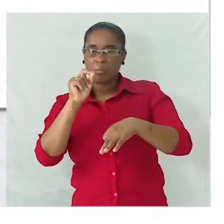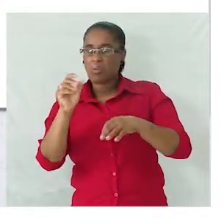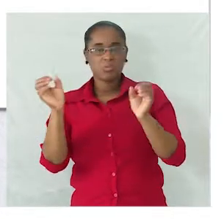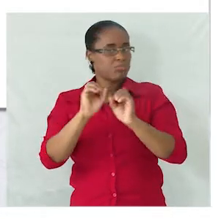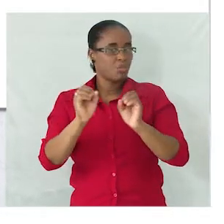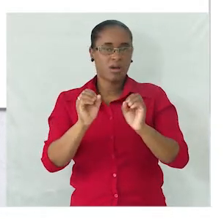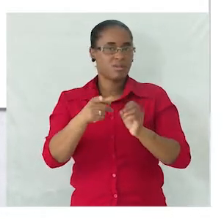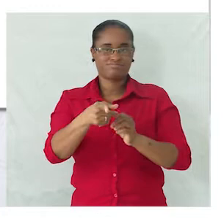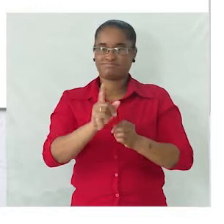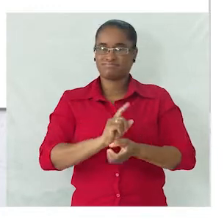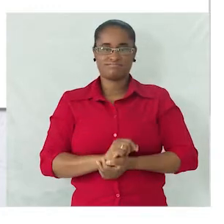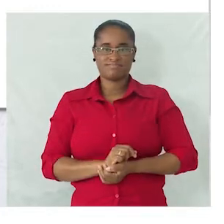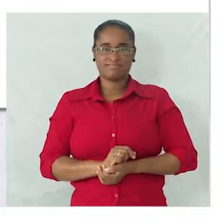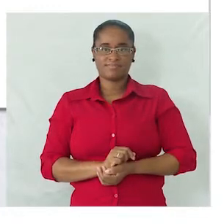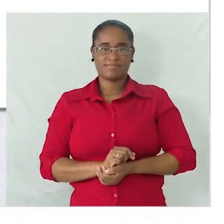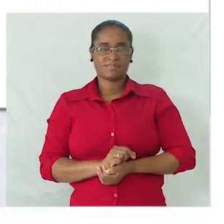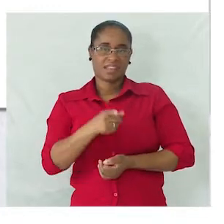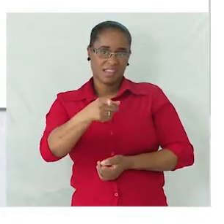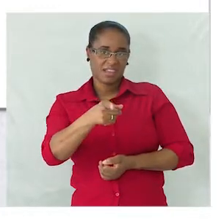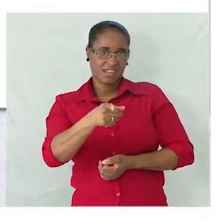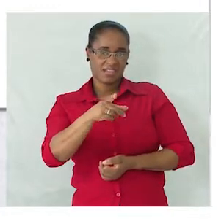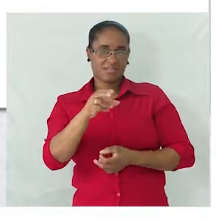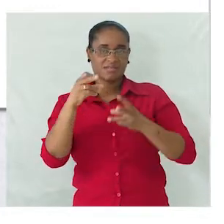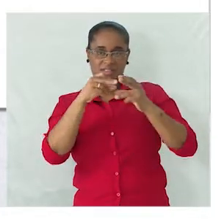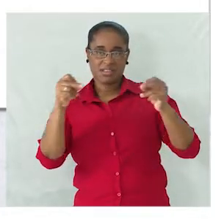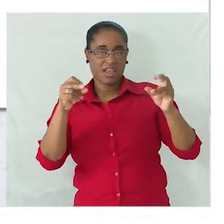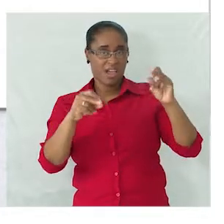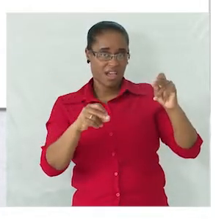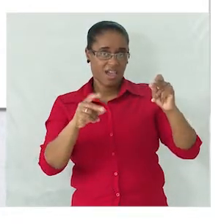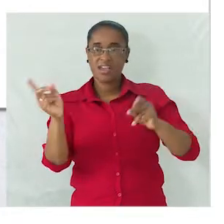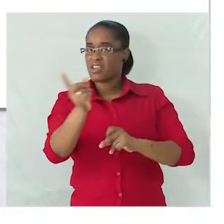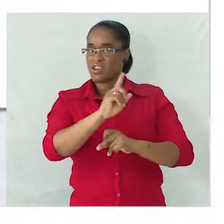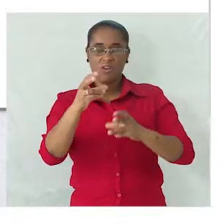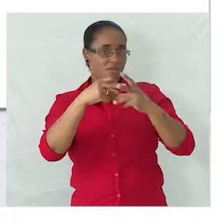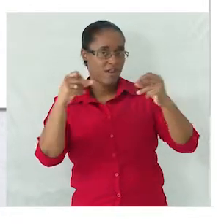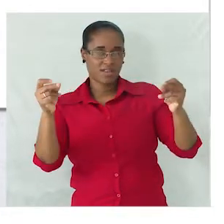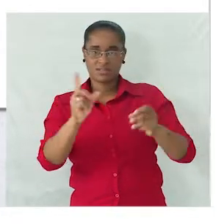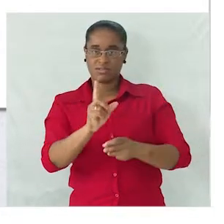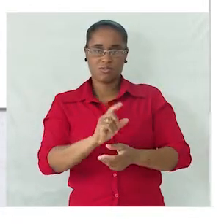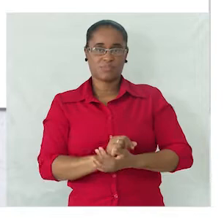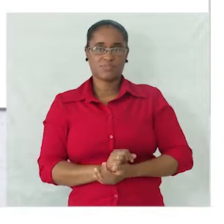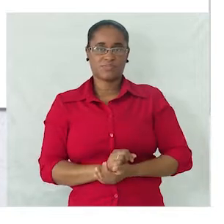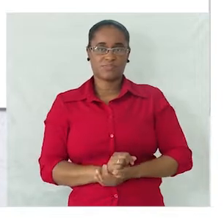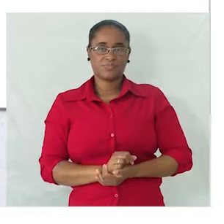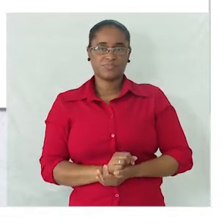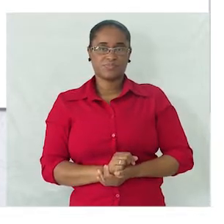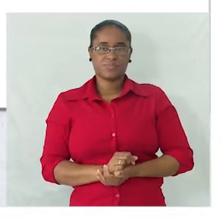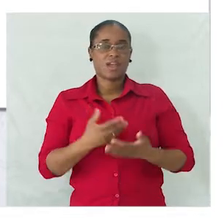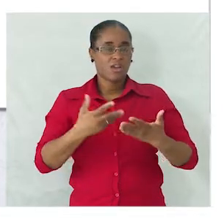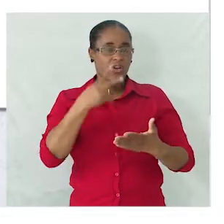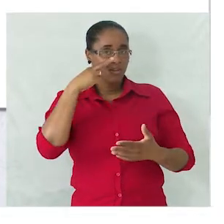sinal de pontuação. Então aqui podemos considerar essa linha como sendo não frase. Vamos ver a linha